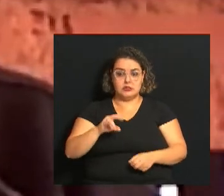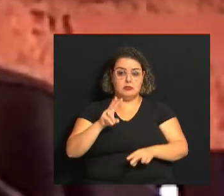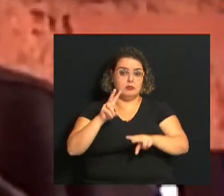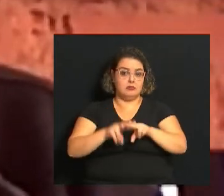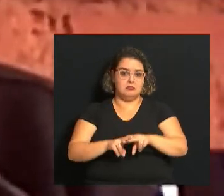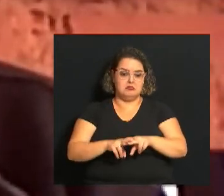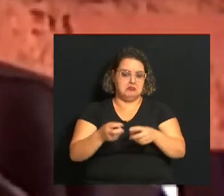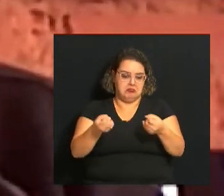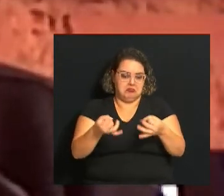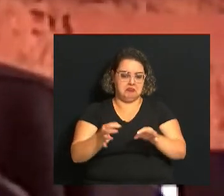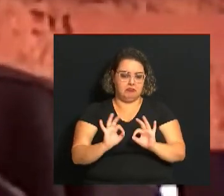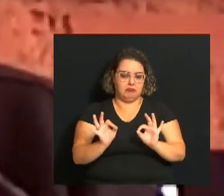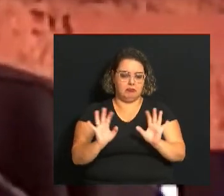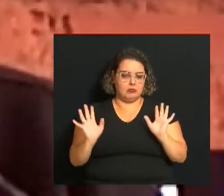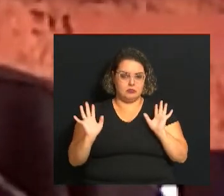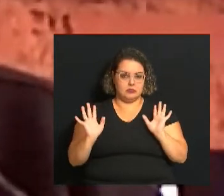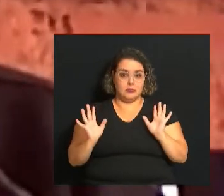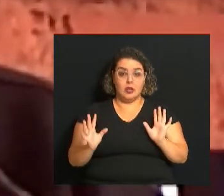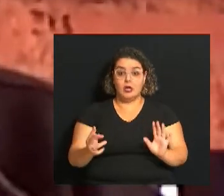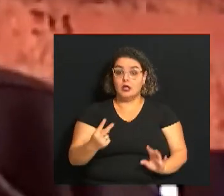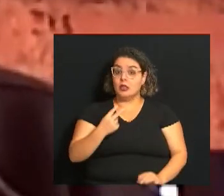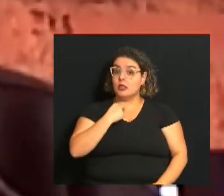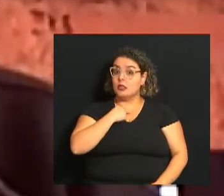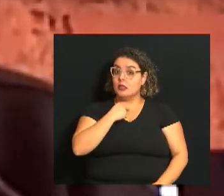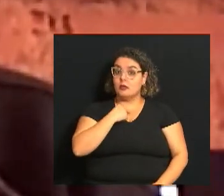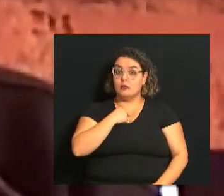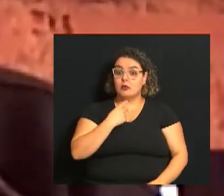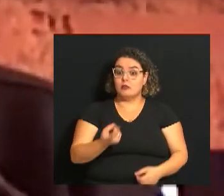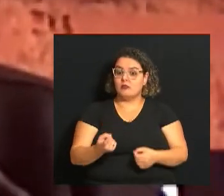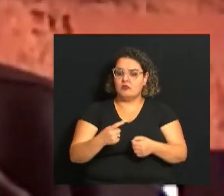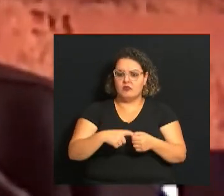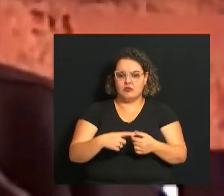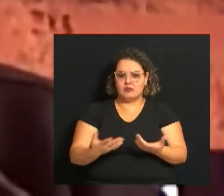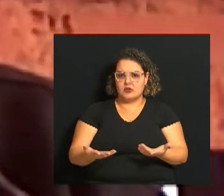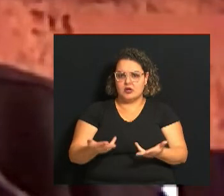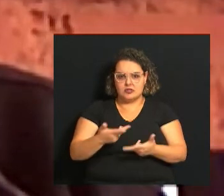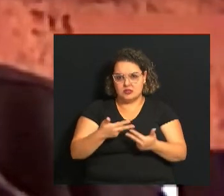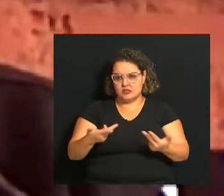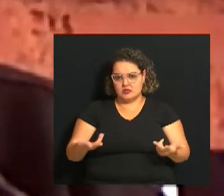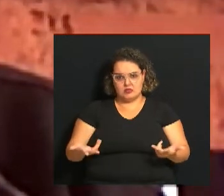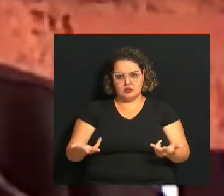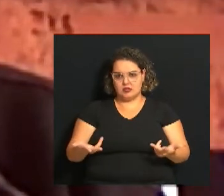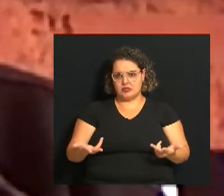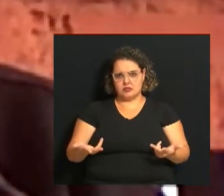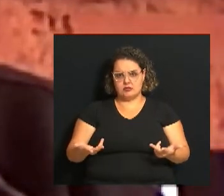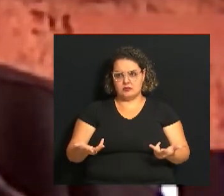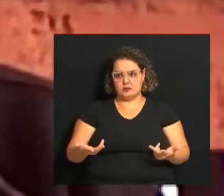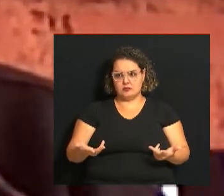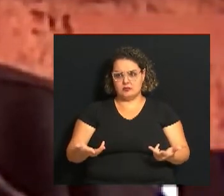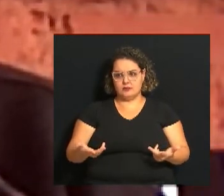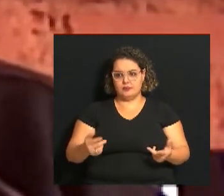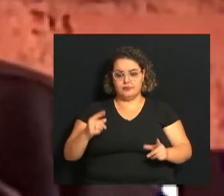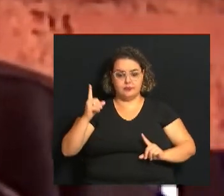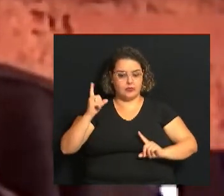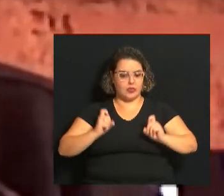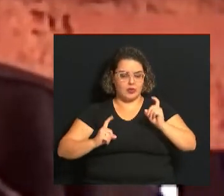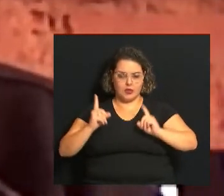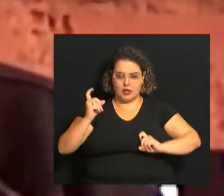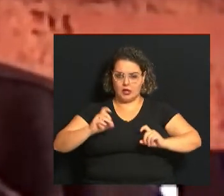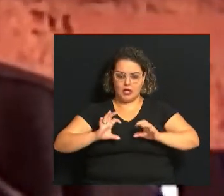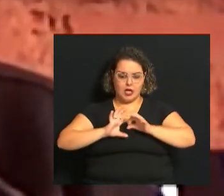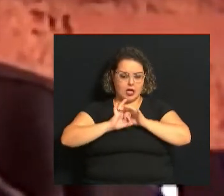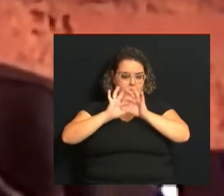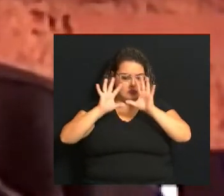nenhuma. A gente não pode voltar a esse barbarismo, né? E a expressão, para mim, é livre, é um direito